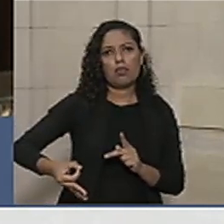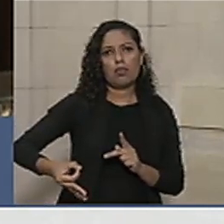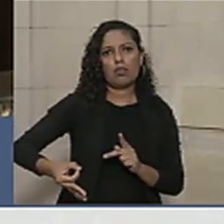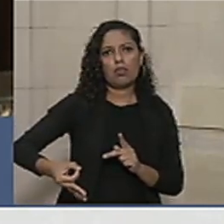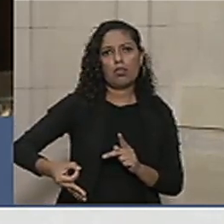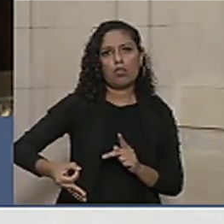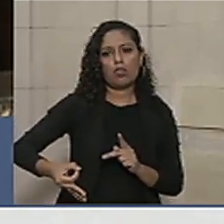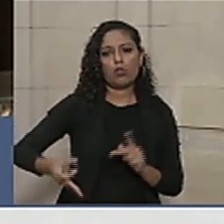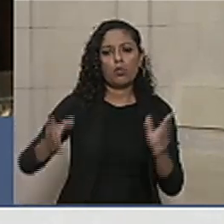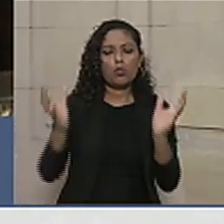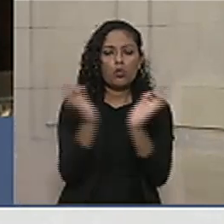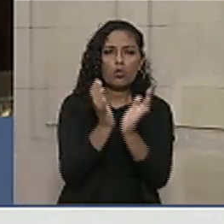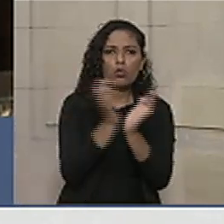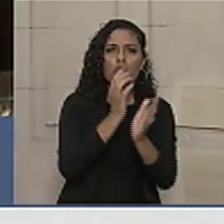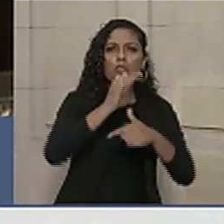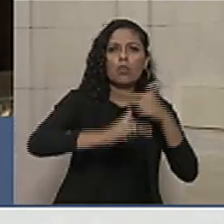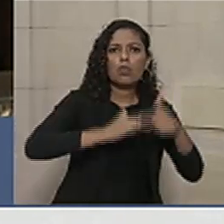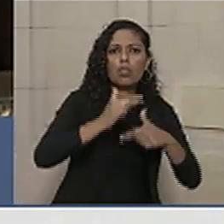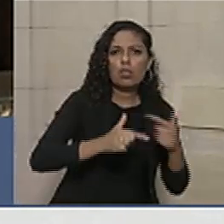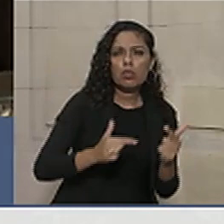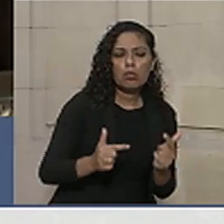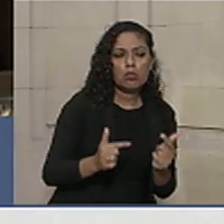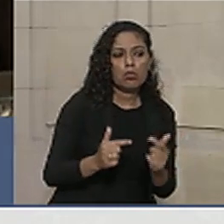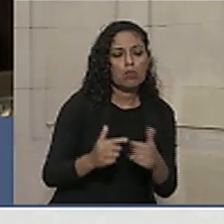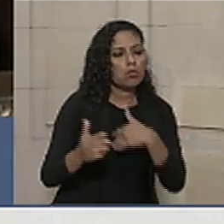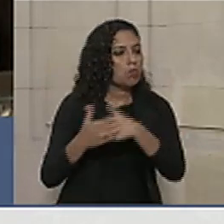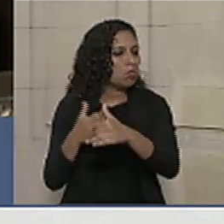dos assalariados? Sejam